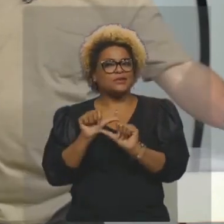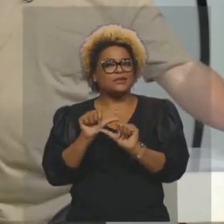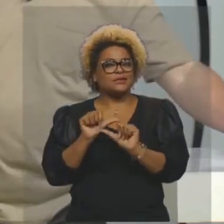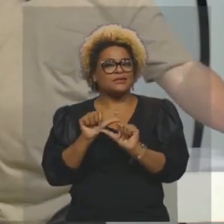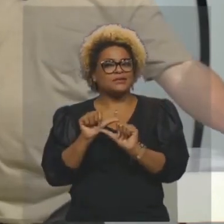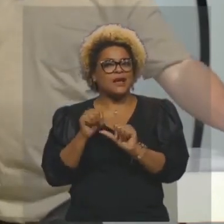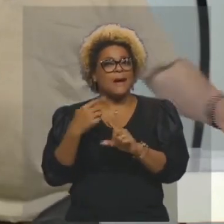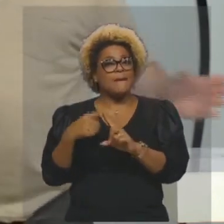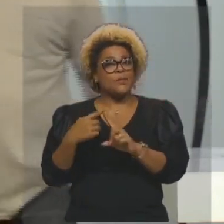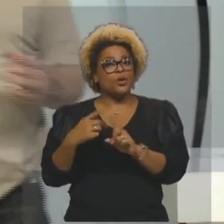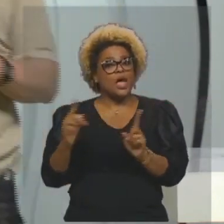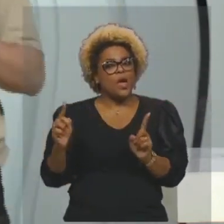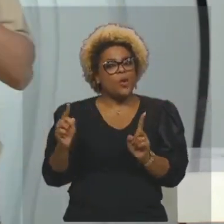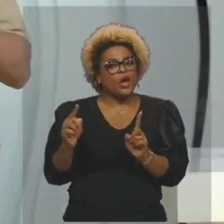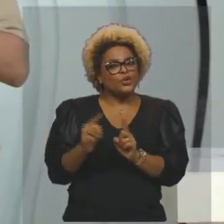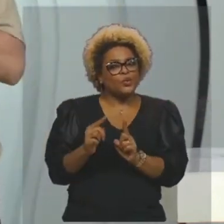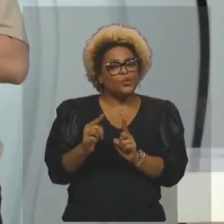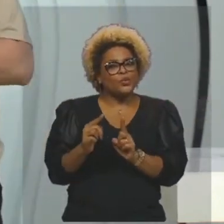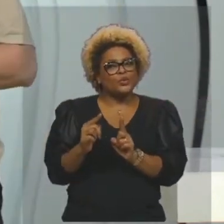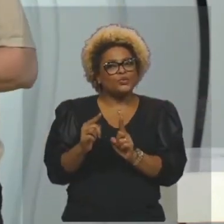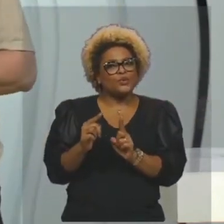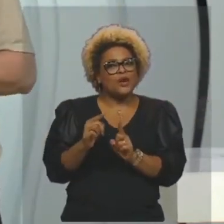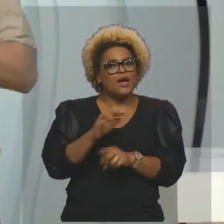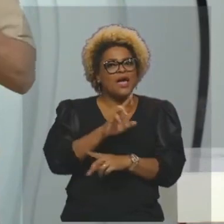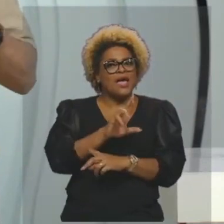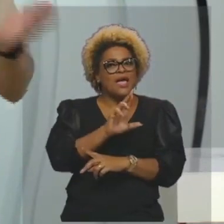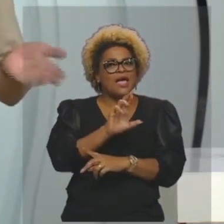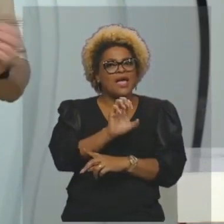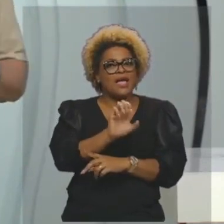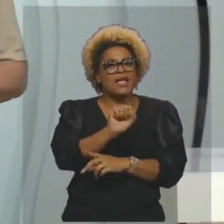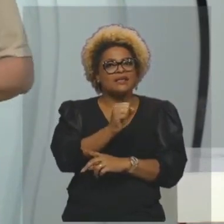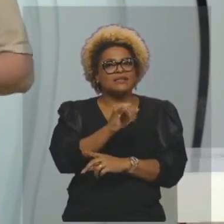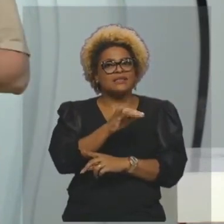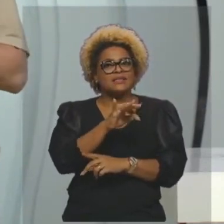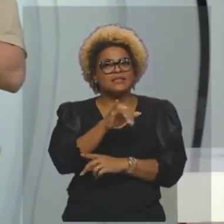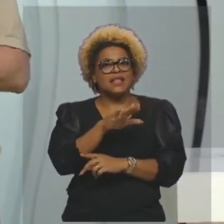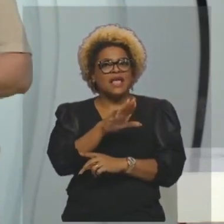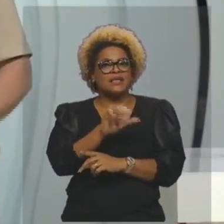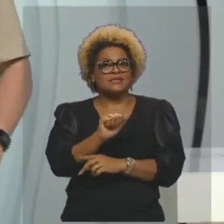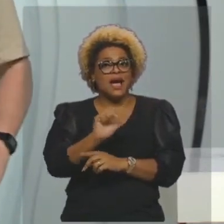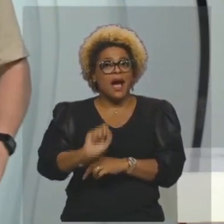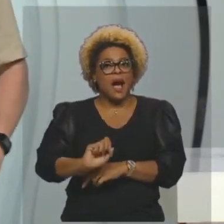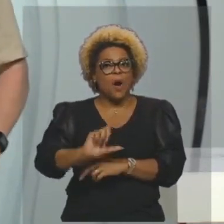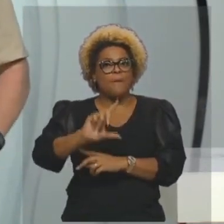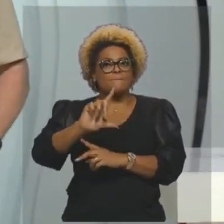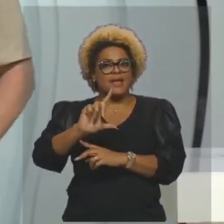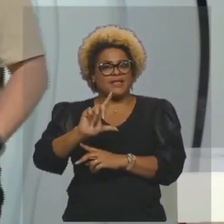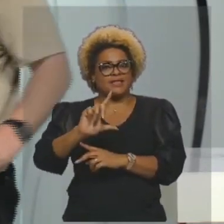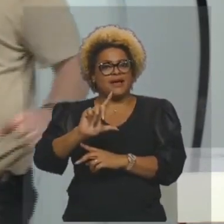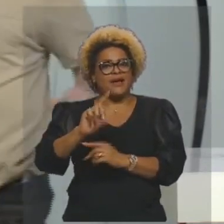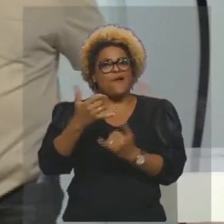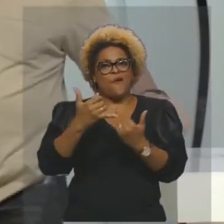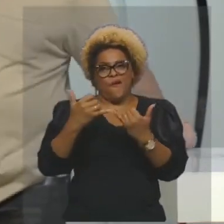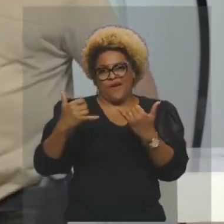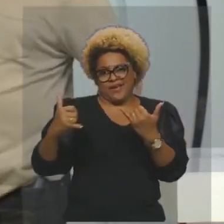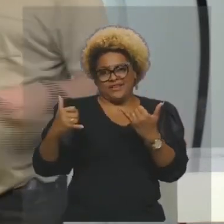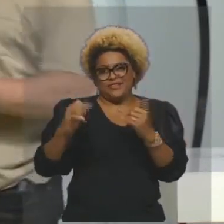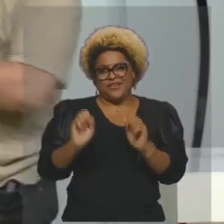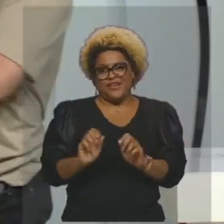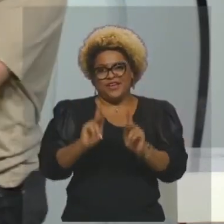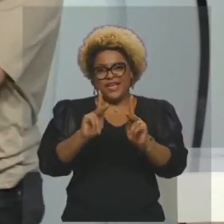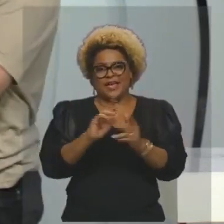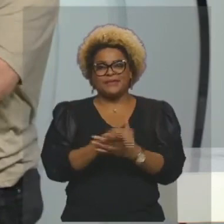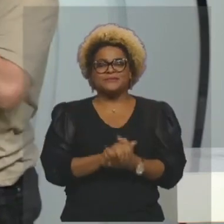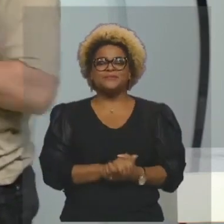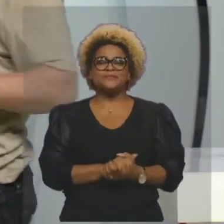Porque se eu reduzo a corrente, se eu reduzo a resistência, perdão, eu vou aumentar a corrente, já que a fonte é a mesma. Beleza? Vou pegar